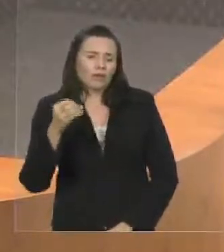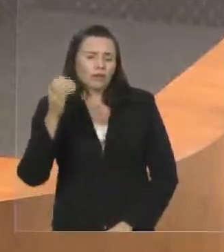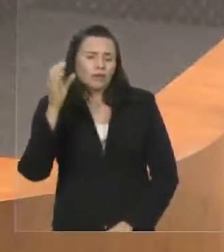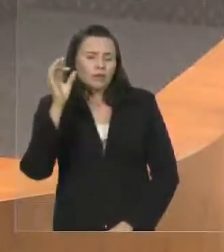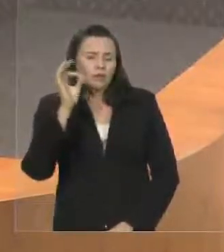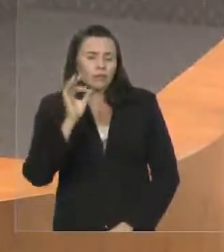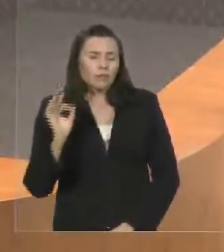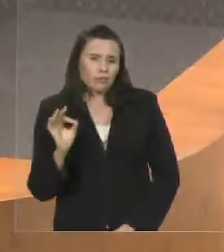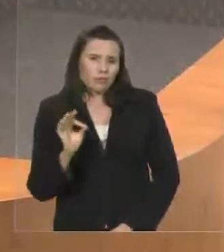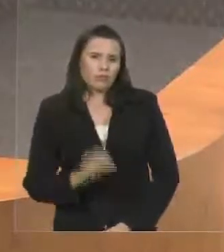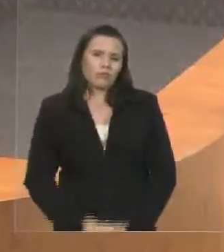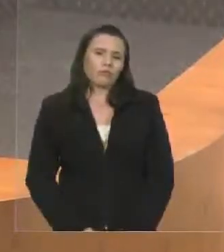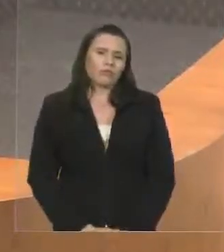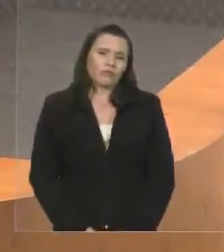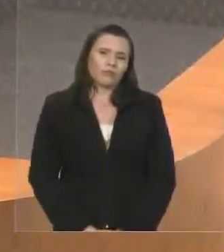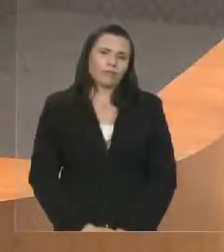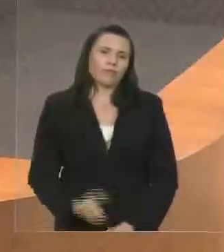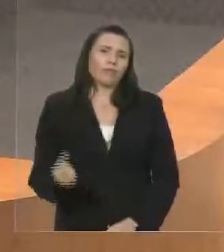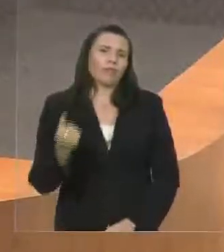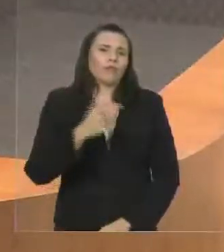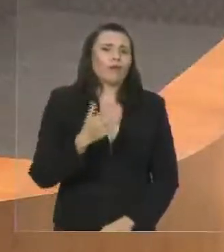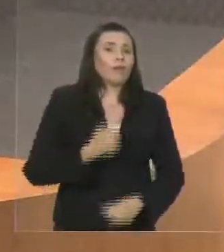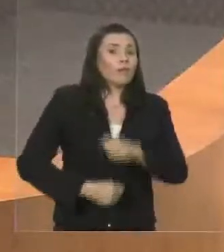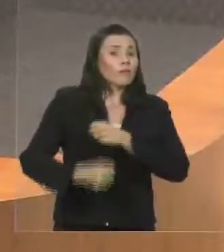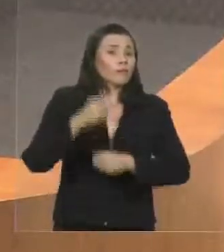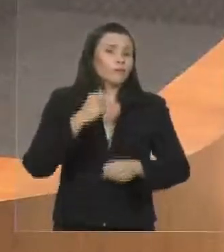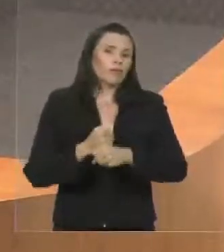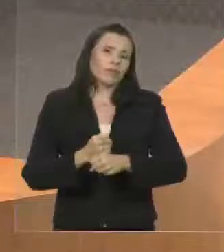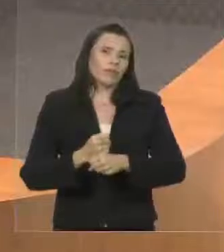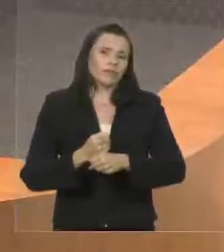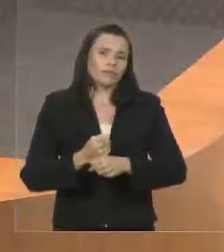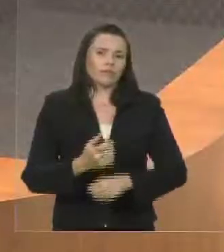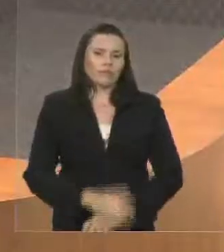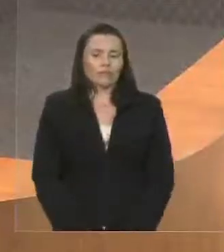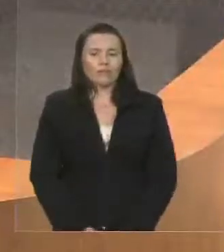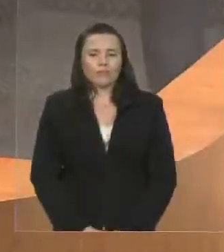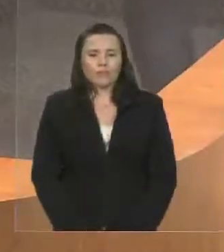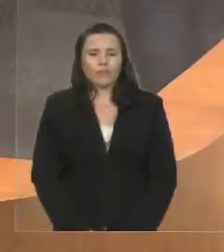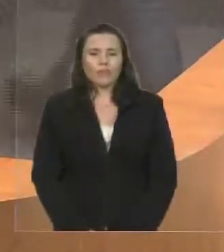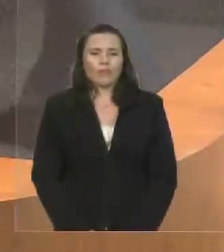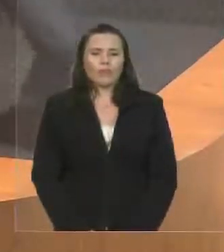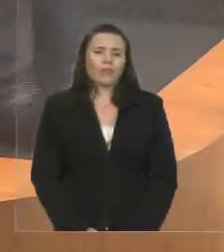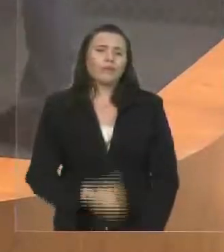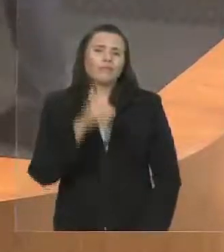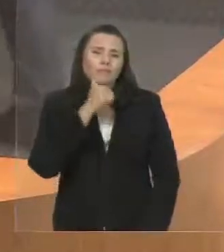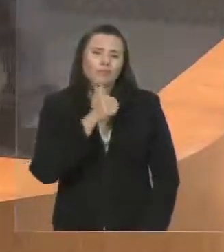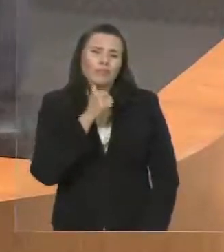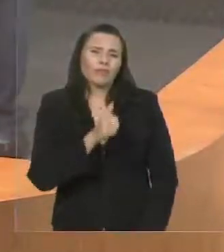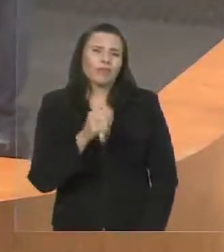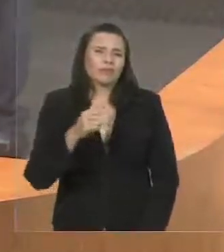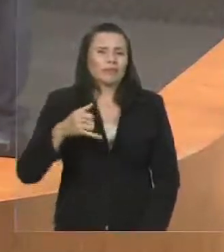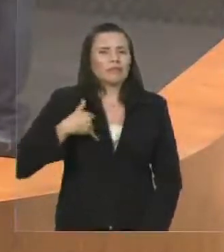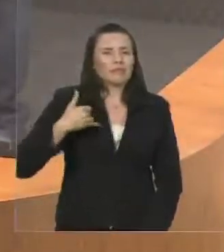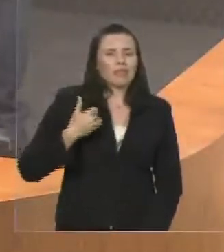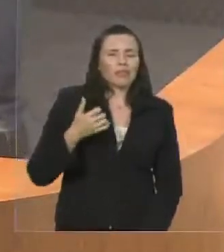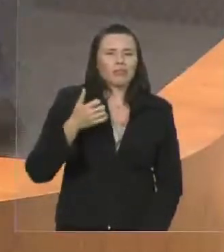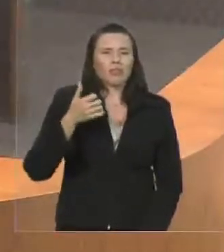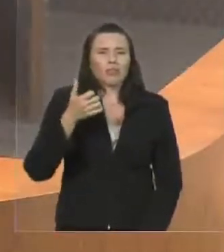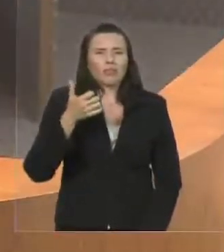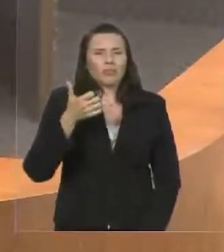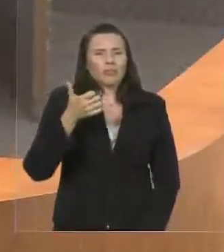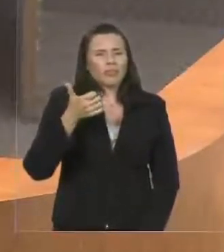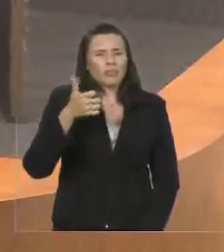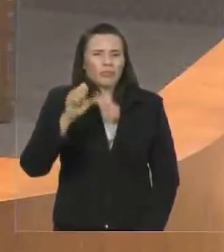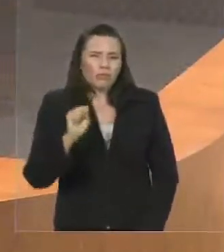passado de denúncia de estupro de mulheres, todas acima de 18 anos. É fundamental que sejam tomadas, senhores